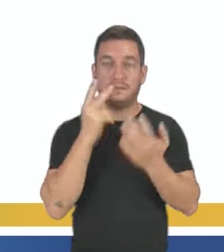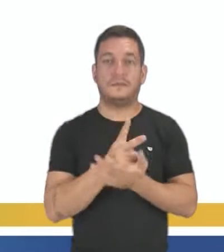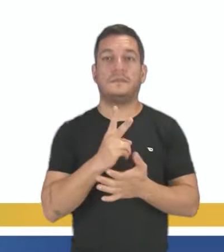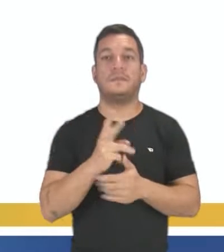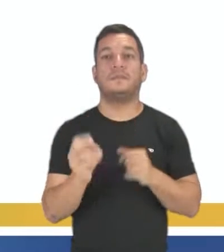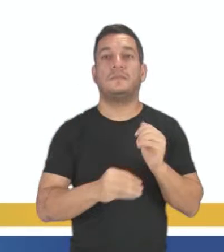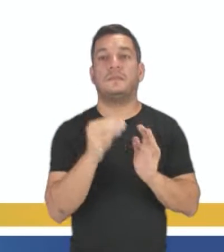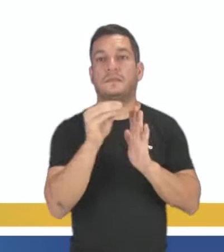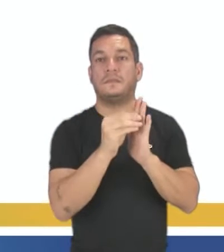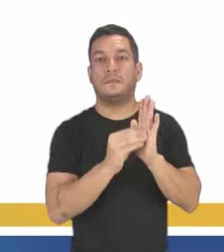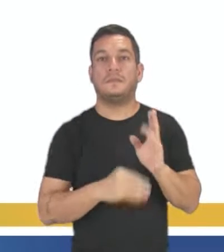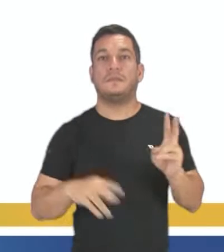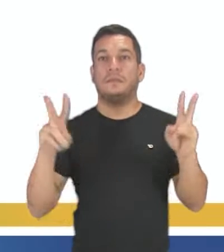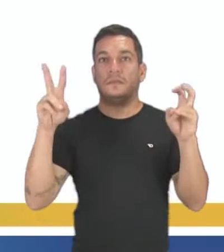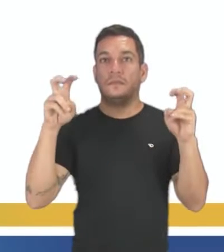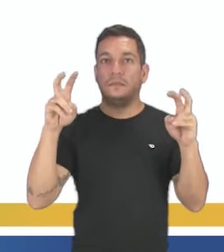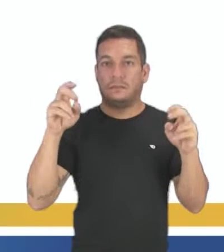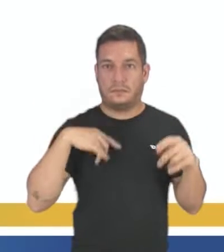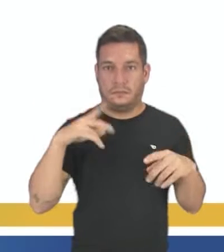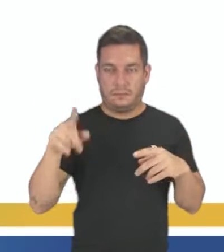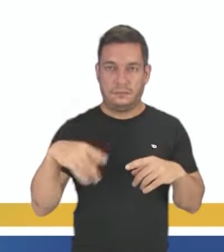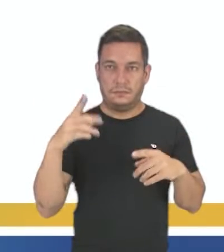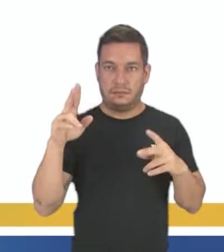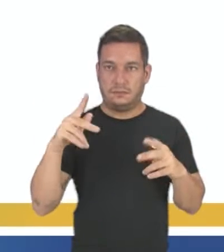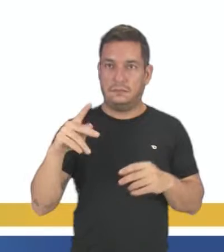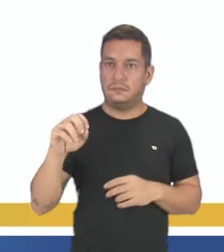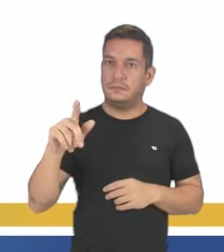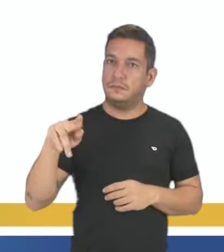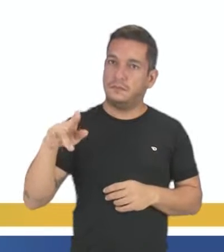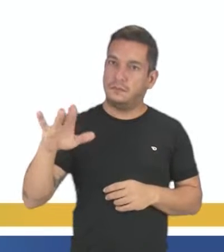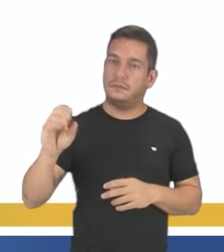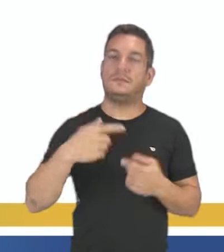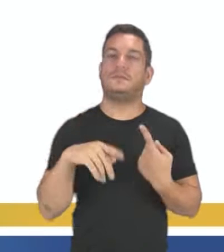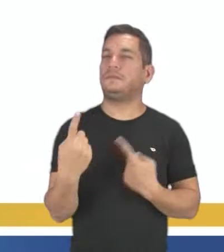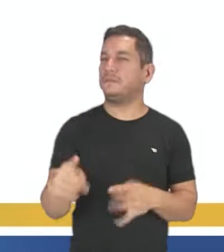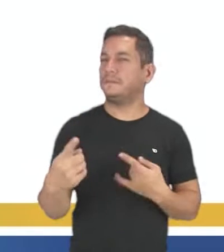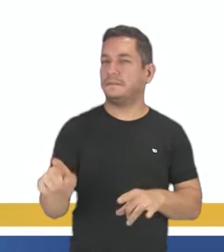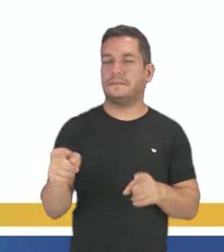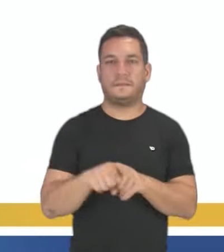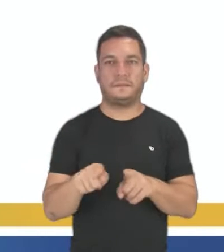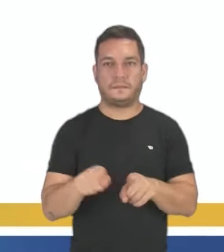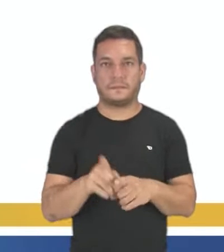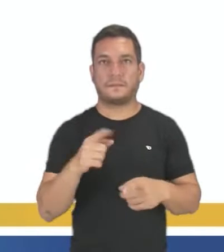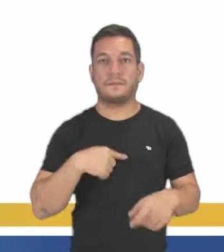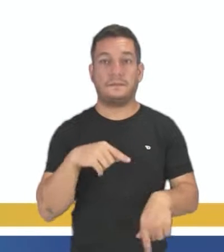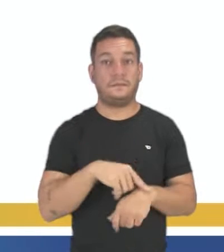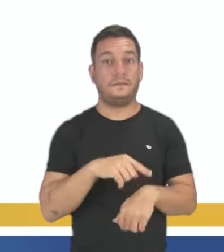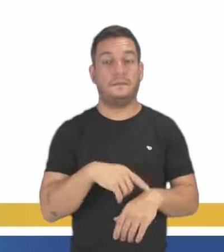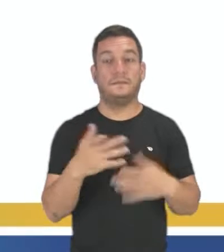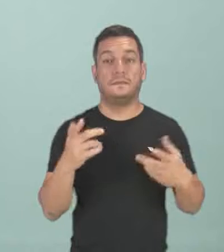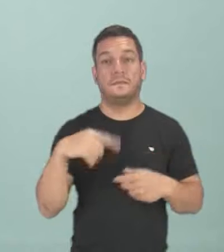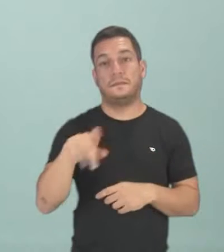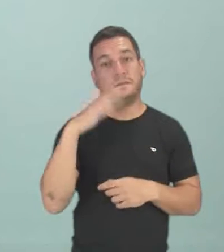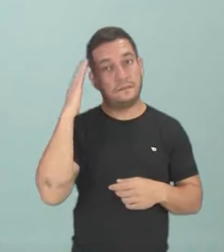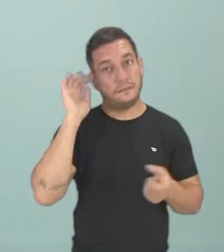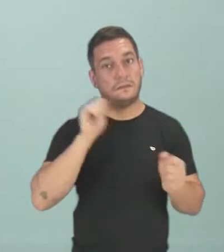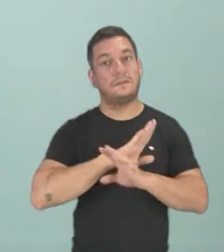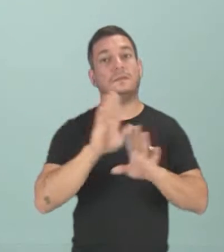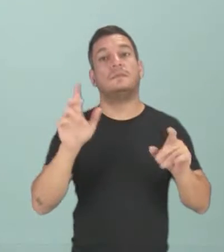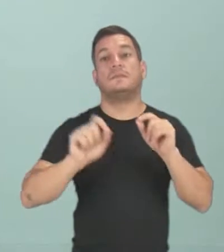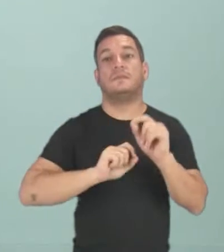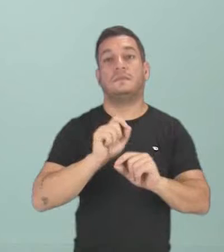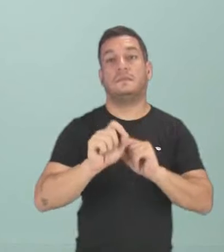principais do artigo de opinião é que ele é essencialmente um texto que se baseia na crítica, no